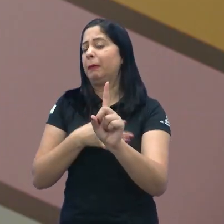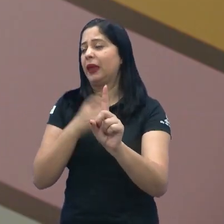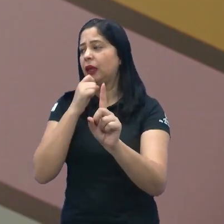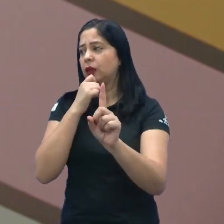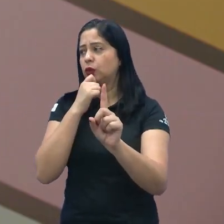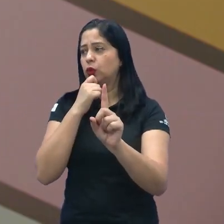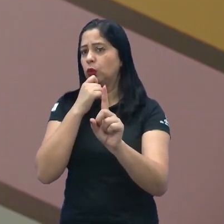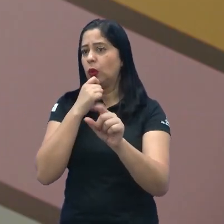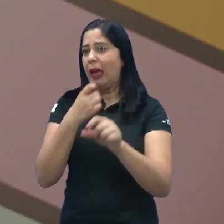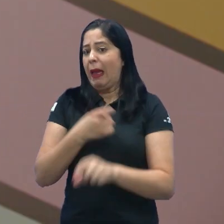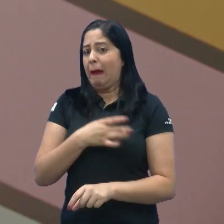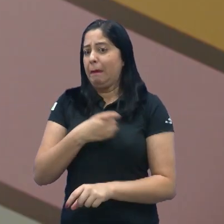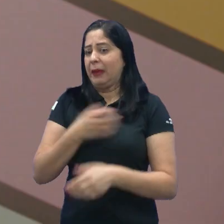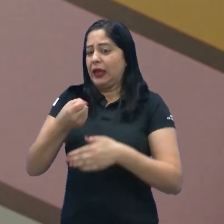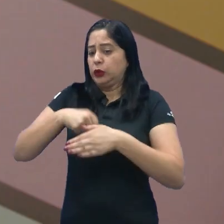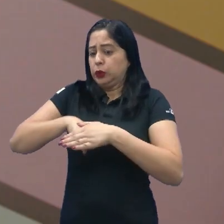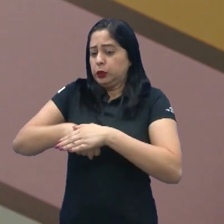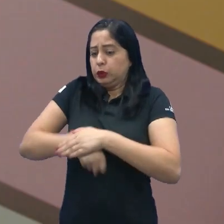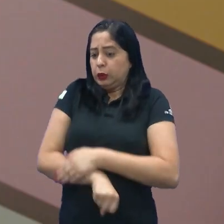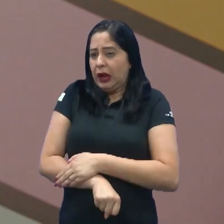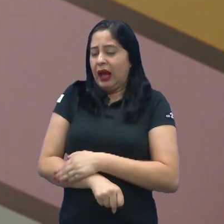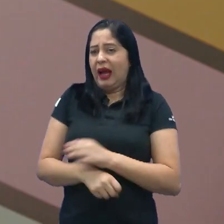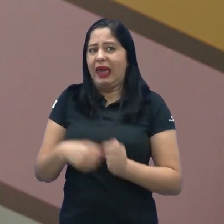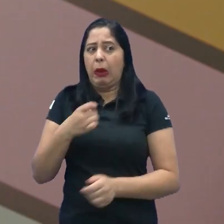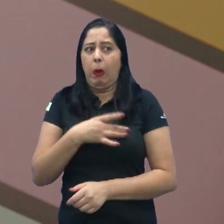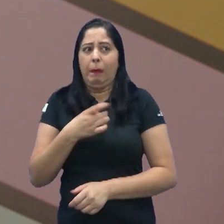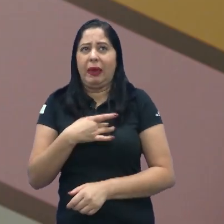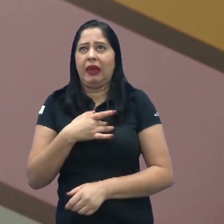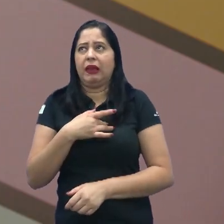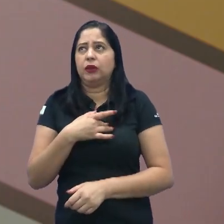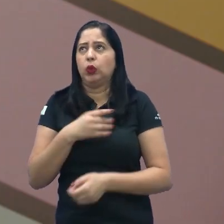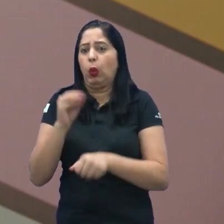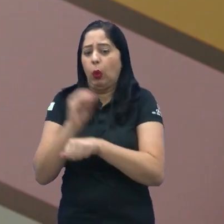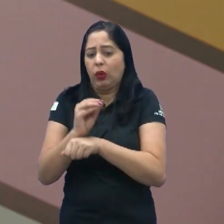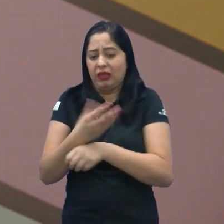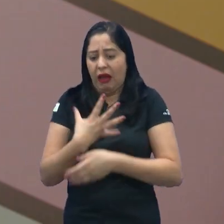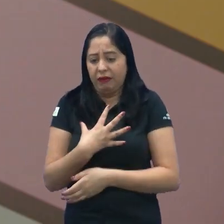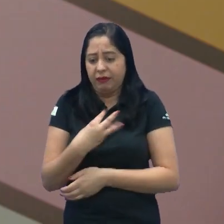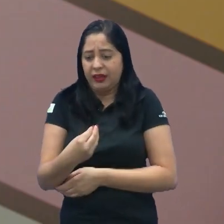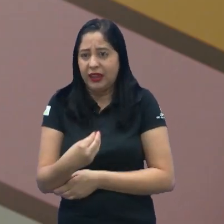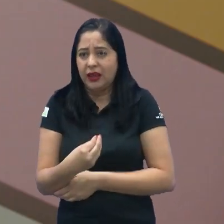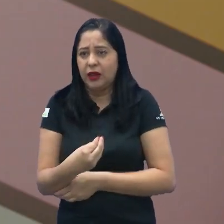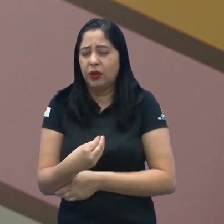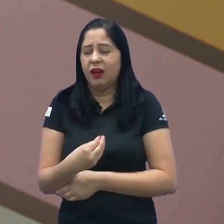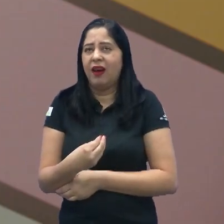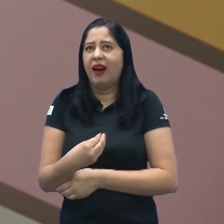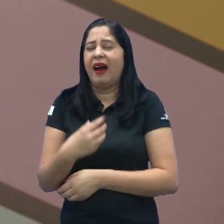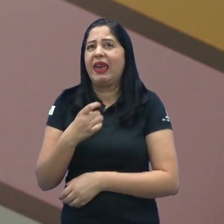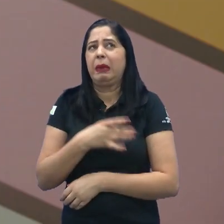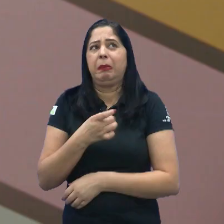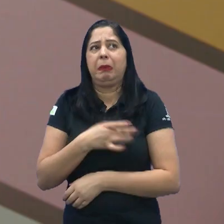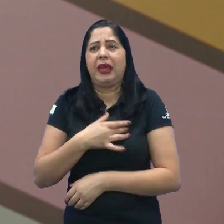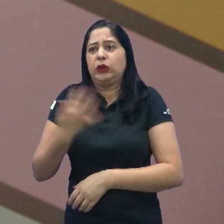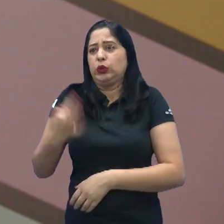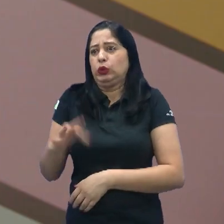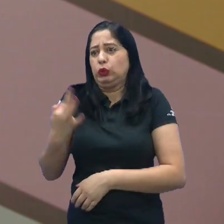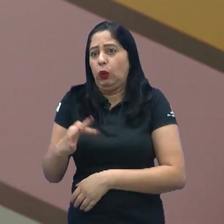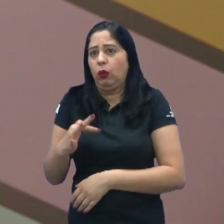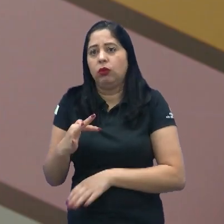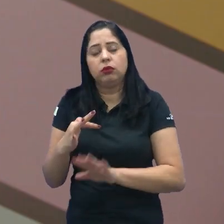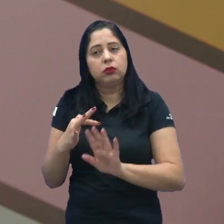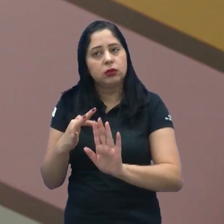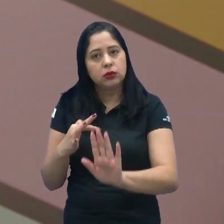tenho medo de não ser uma boa mãe, eu tenho medo de sentir dor no parto, eu tenho medo que o meu bebê não venha com saúde, né? Então,